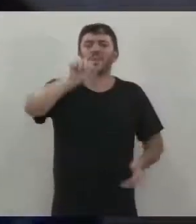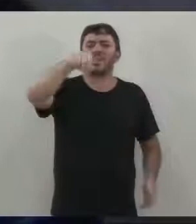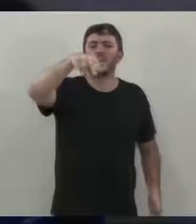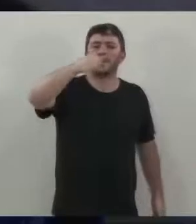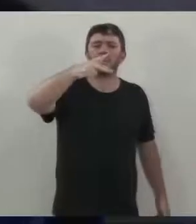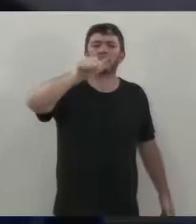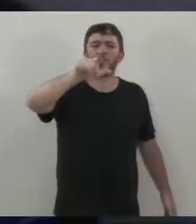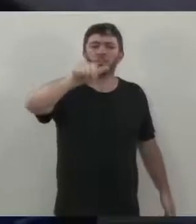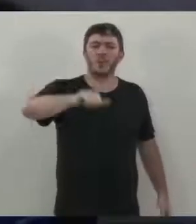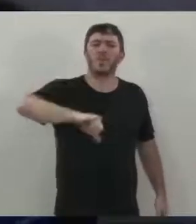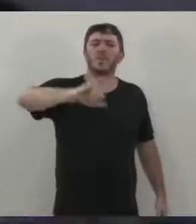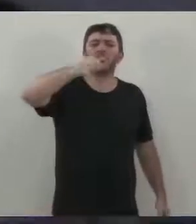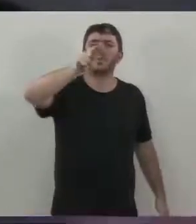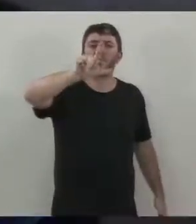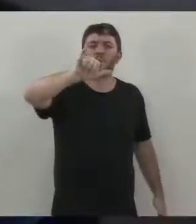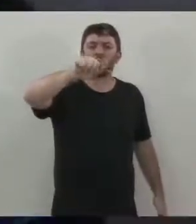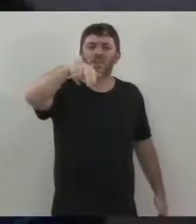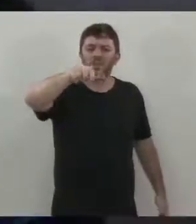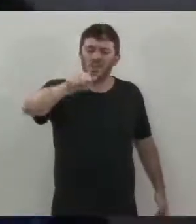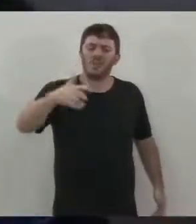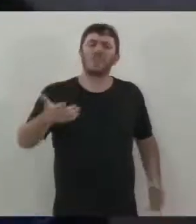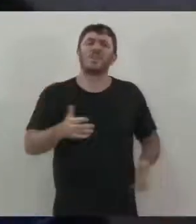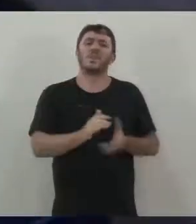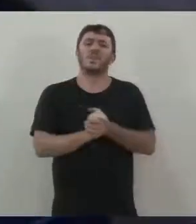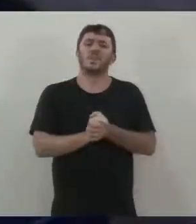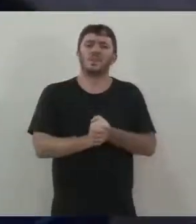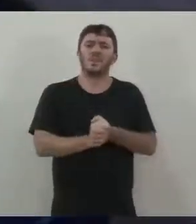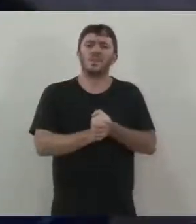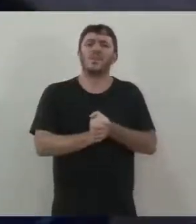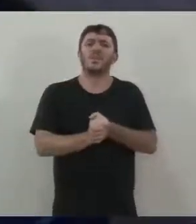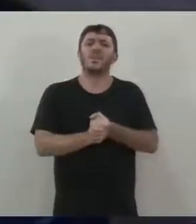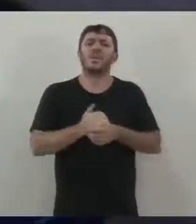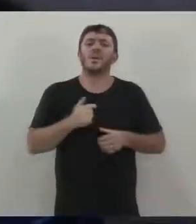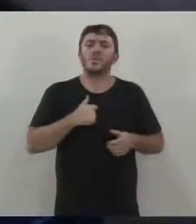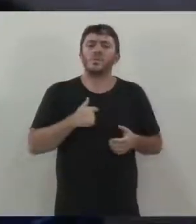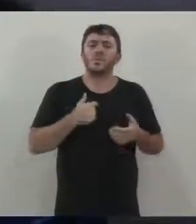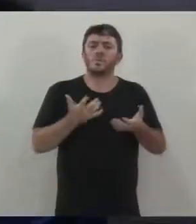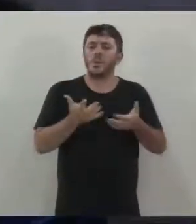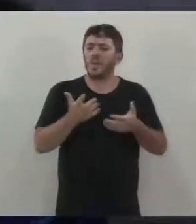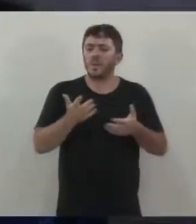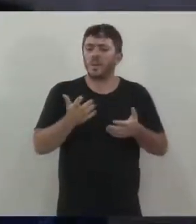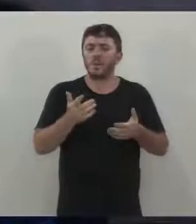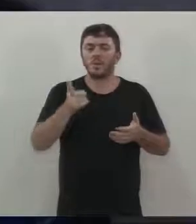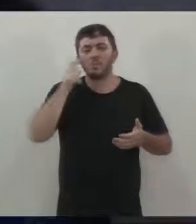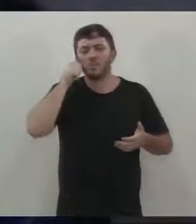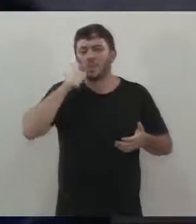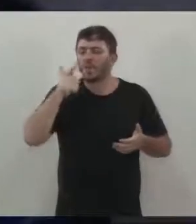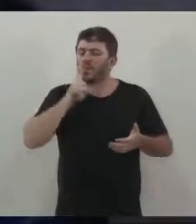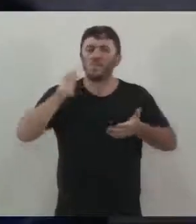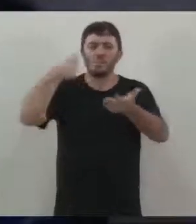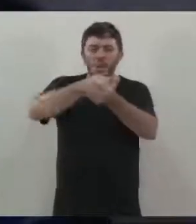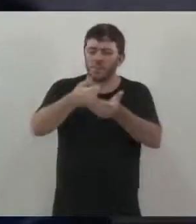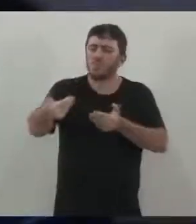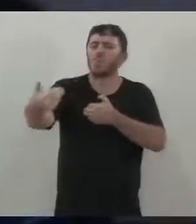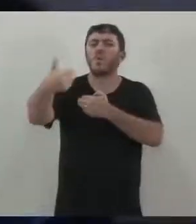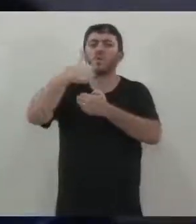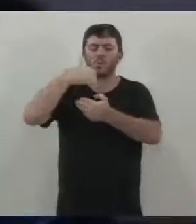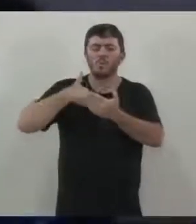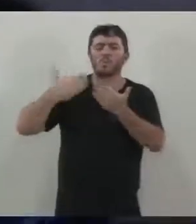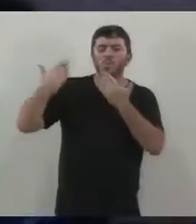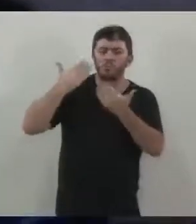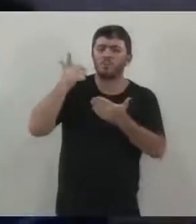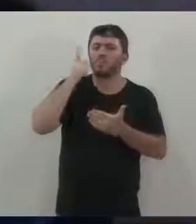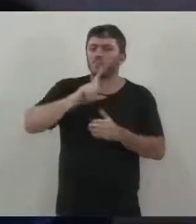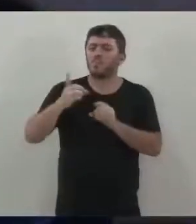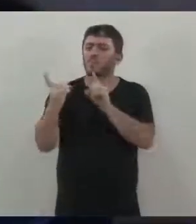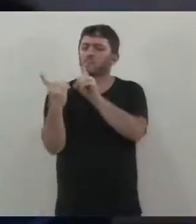também fez live e que falou, Flávia, está aberto aqui a minha clínica para quem não tem essa condição de pagar. Então, eu acho